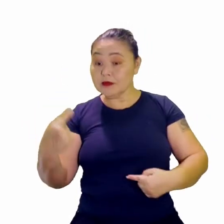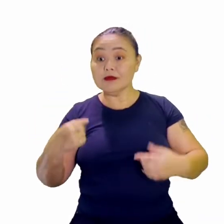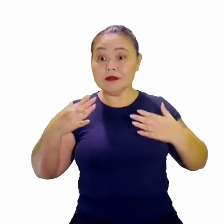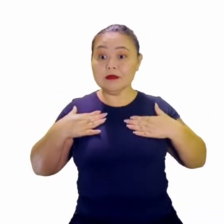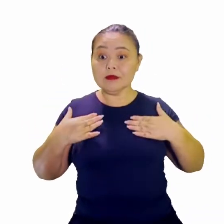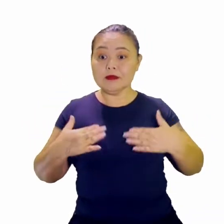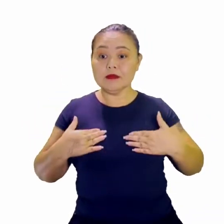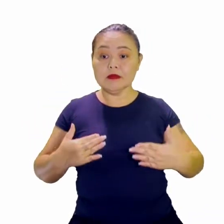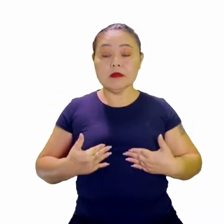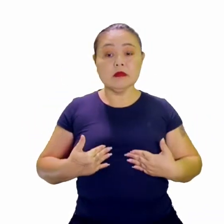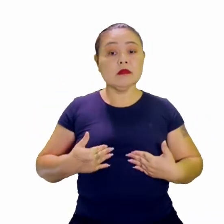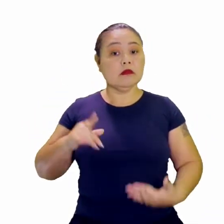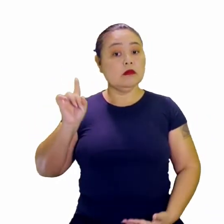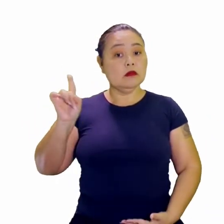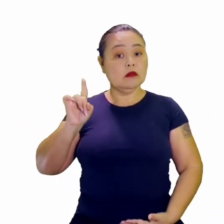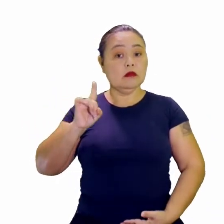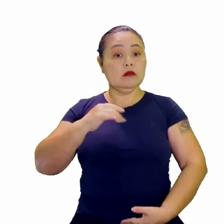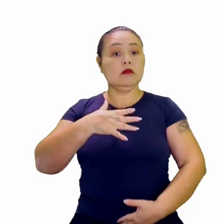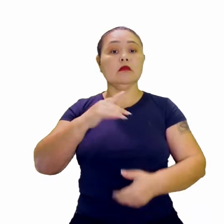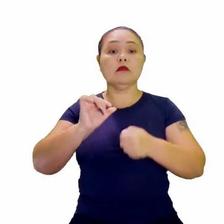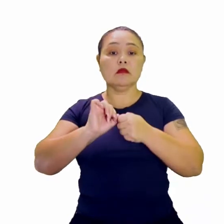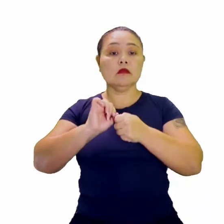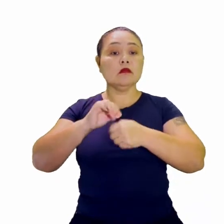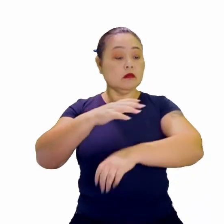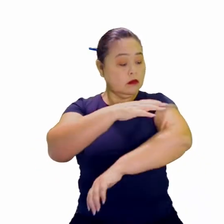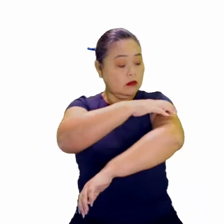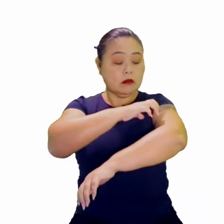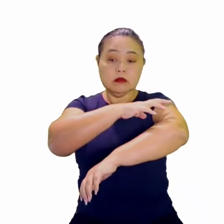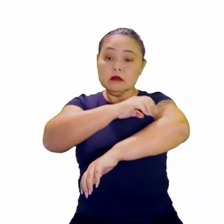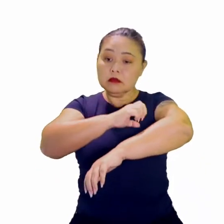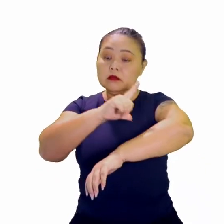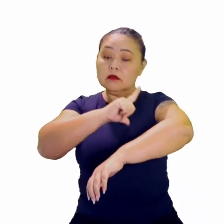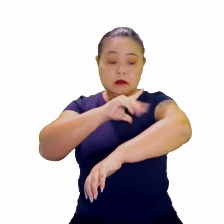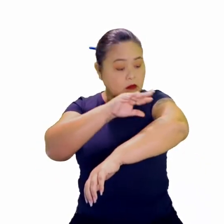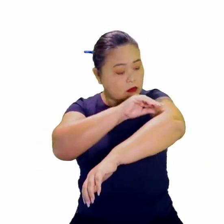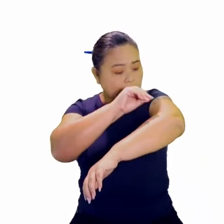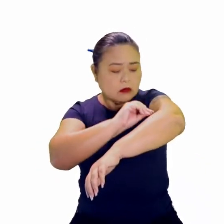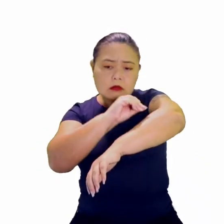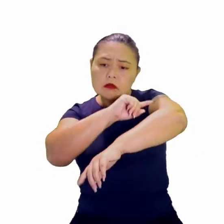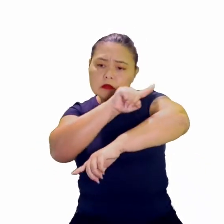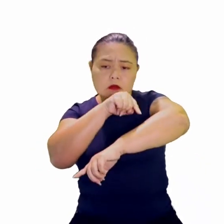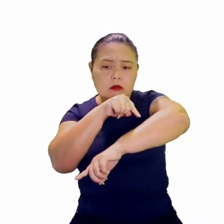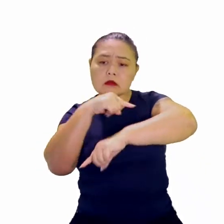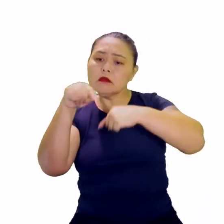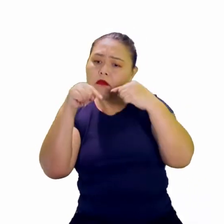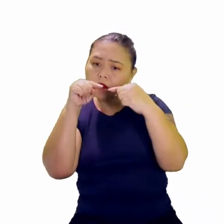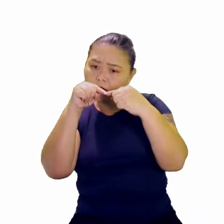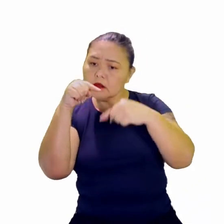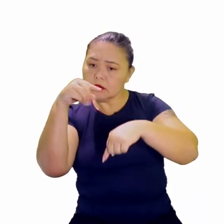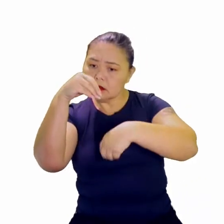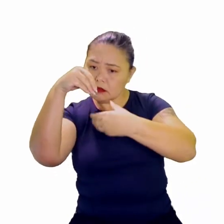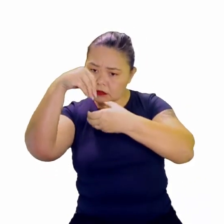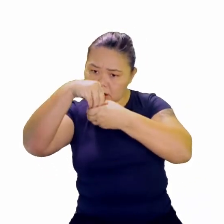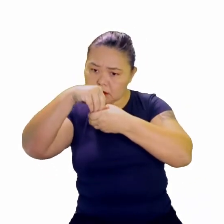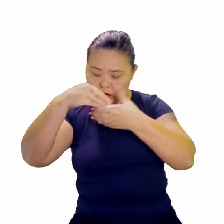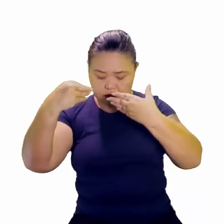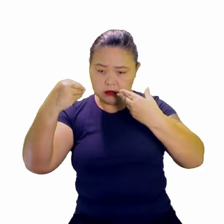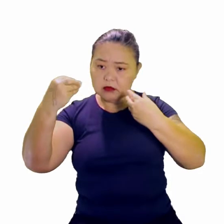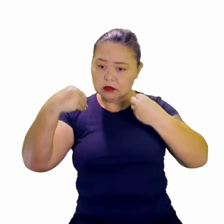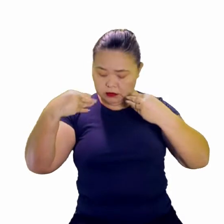corpo. Então, esse músculo, ele tem uma estrutura e uma função. A gente vai começar